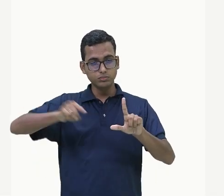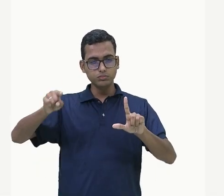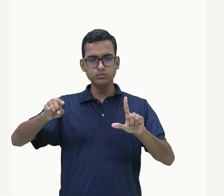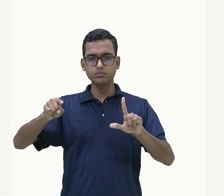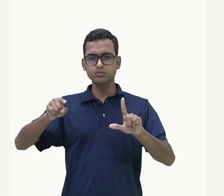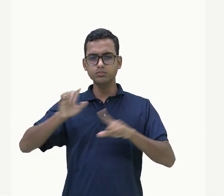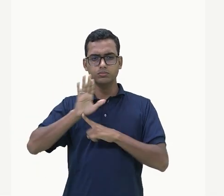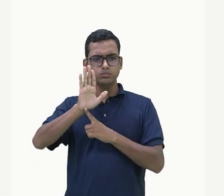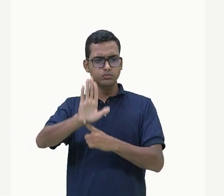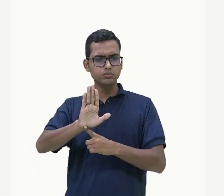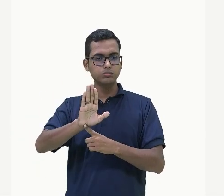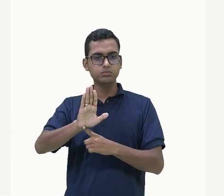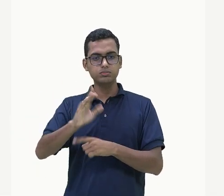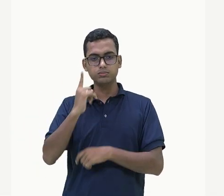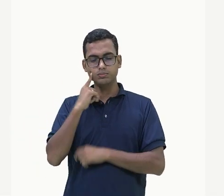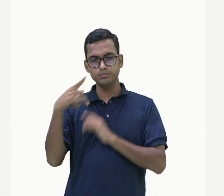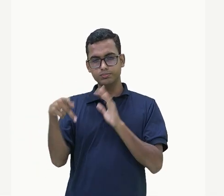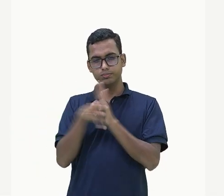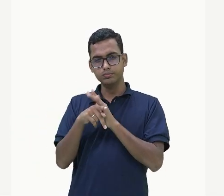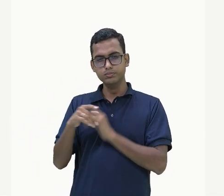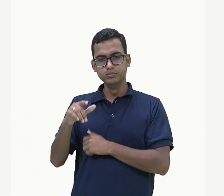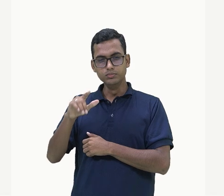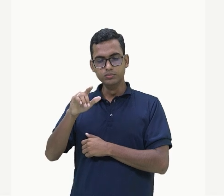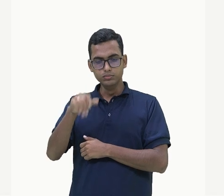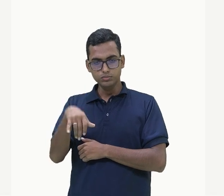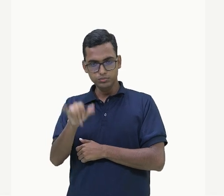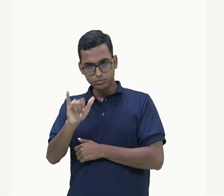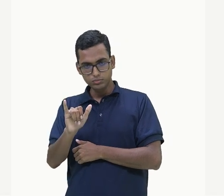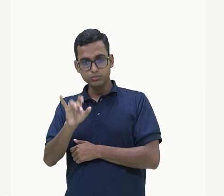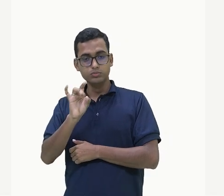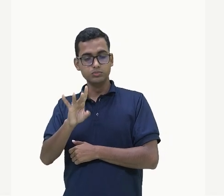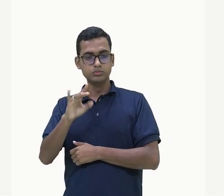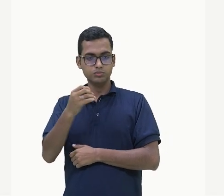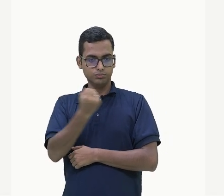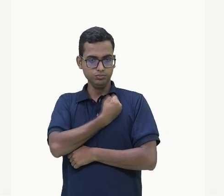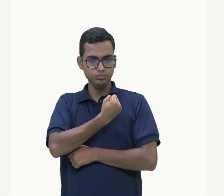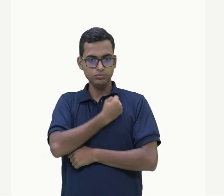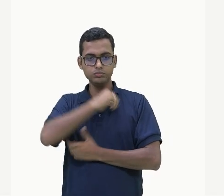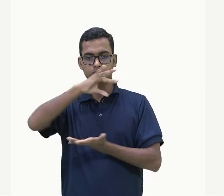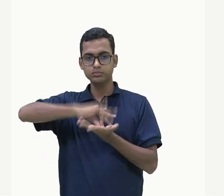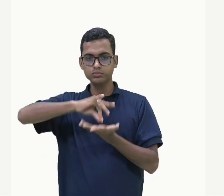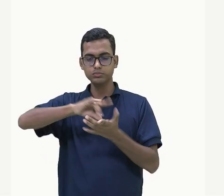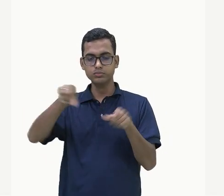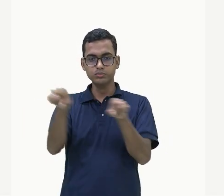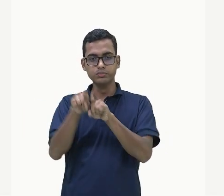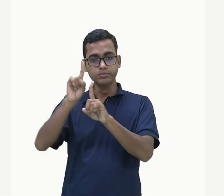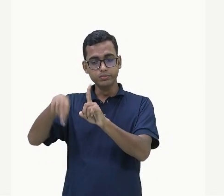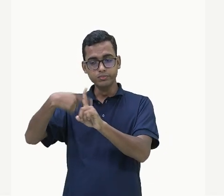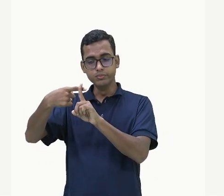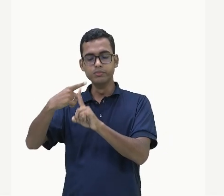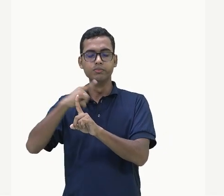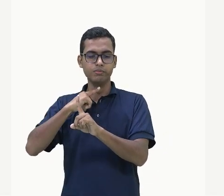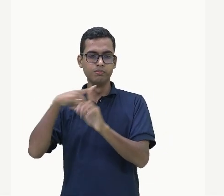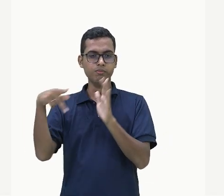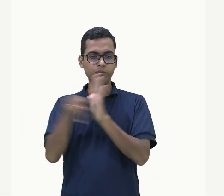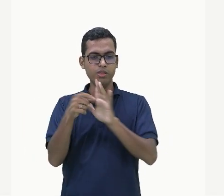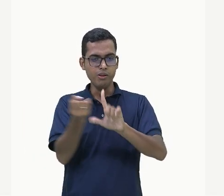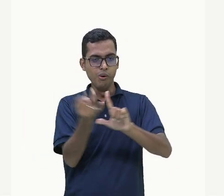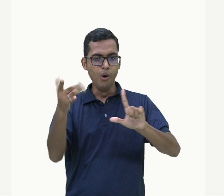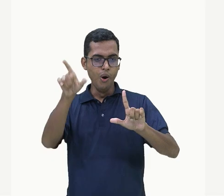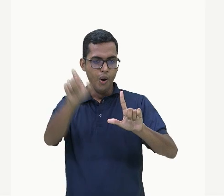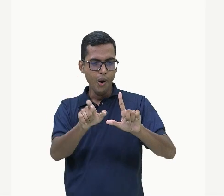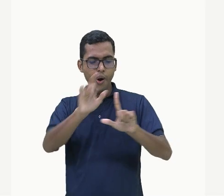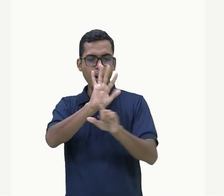e 3. Somente números positivos possuem logaritmo real, pois a função x de